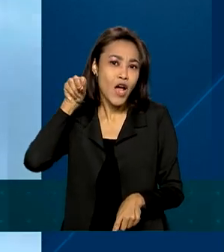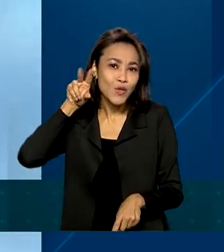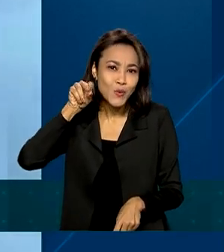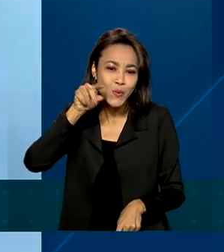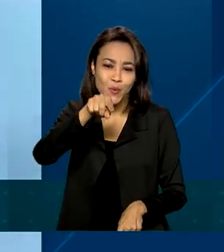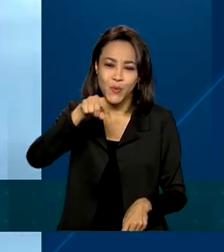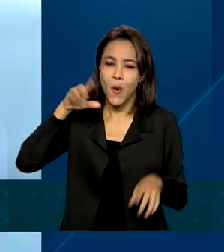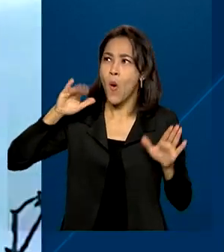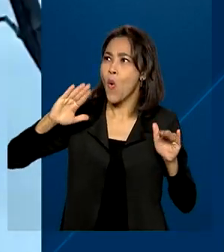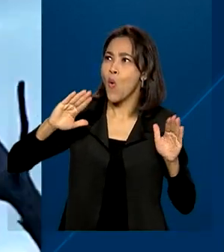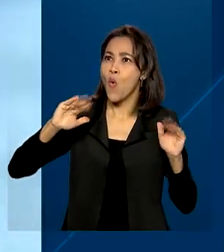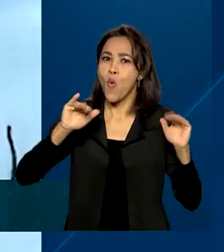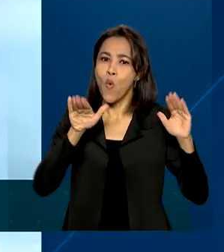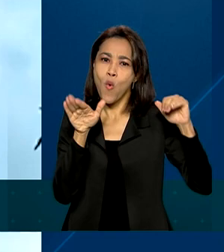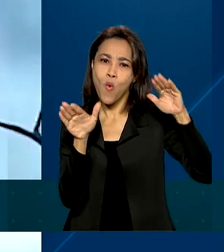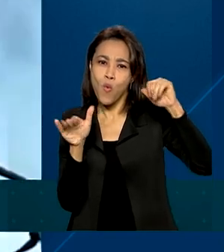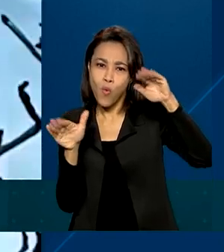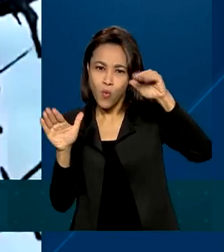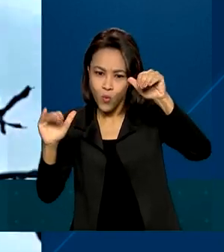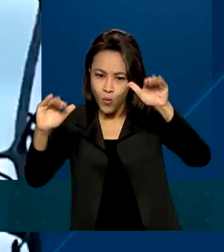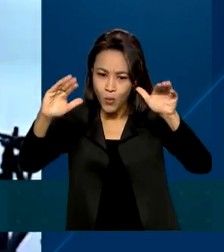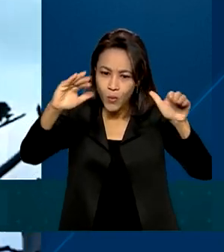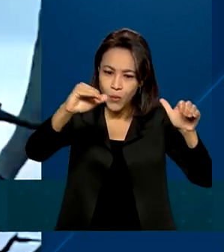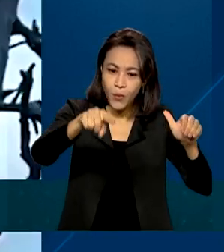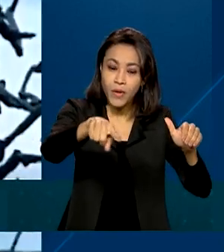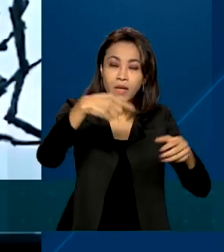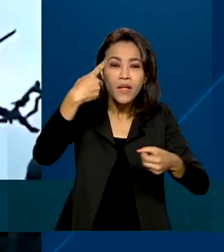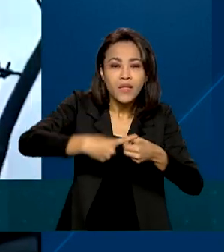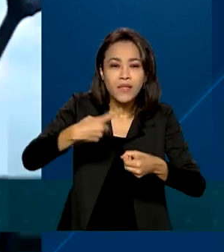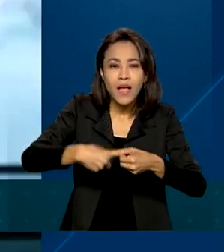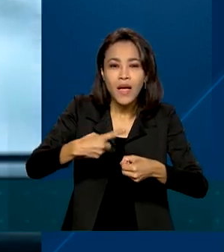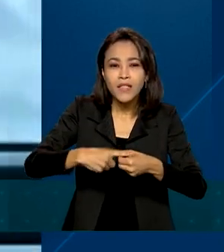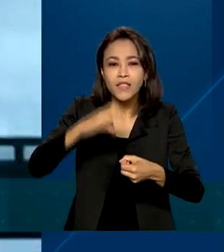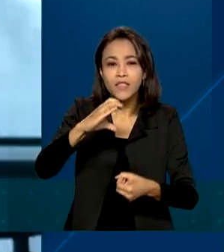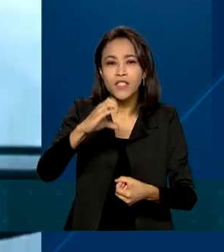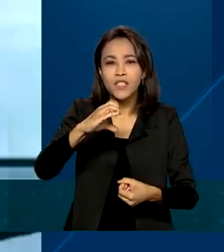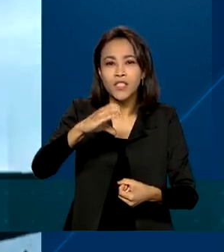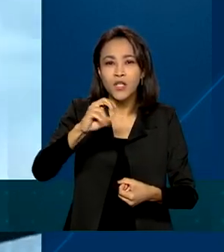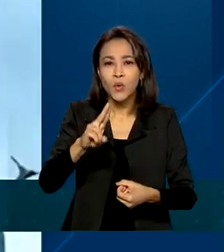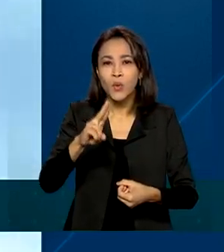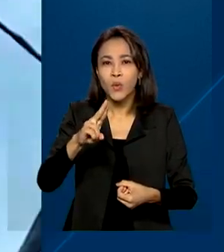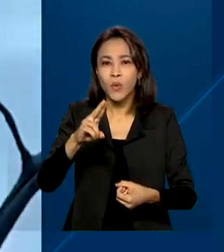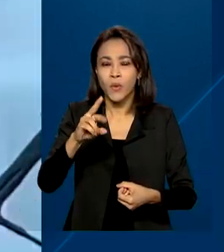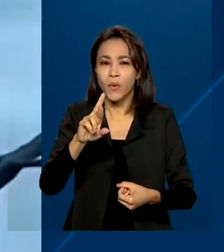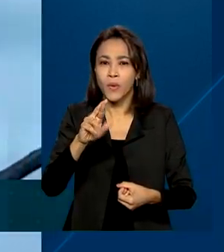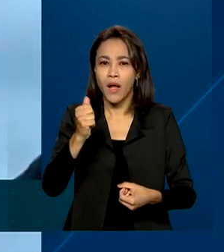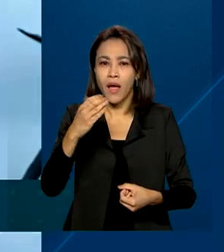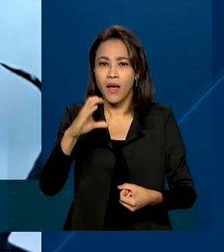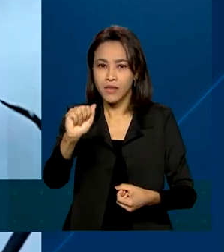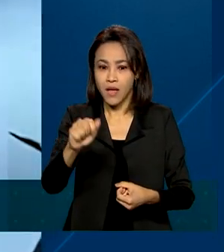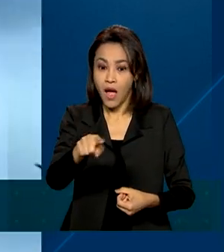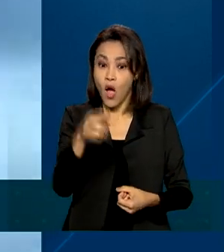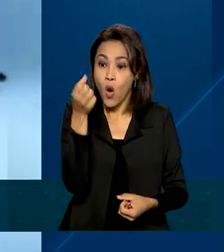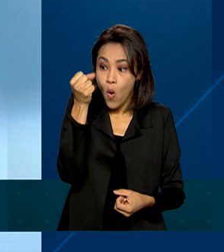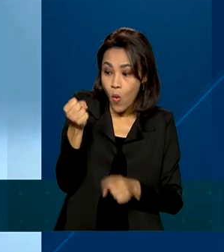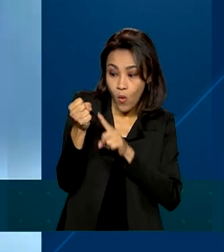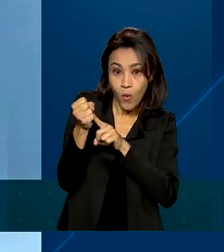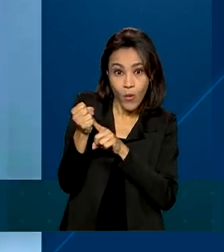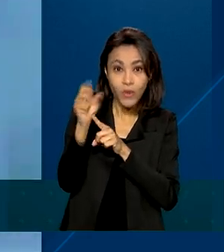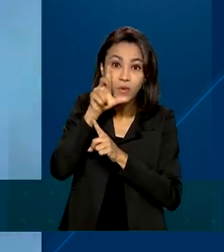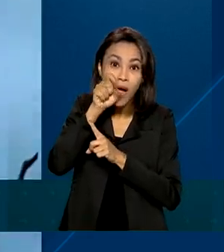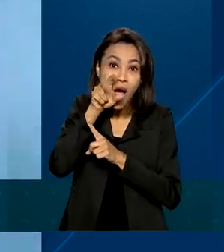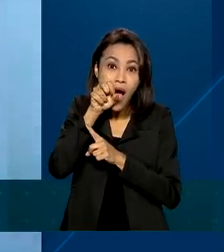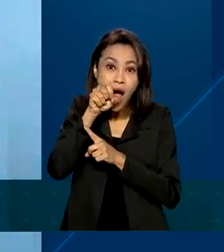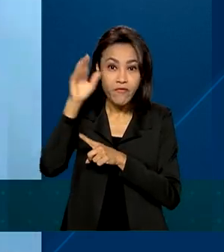um voo pelos céus da Caatinga. Em Curaçá, na Bahia, foram soltas do cativeiro 8 das aves famosas por